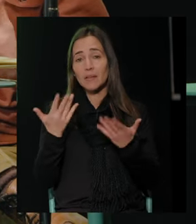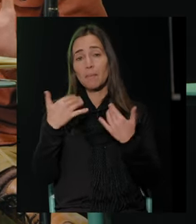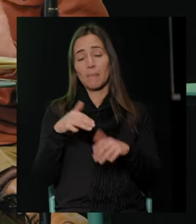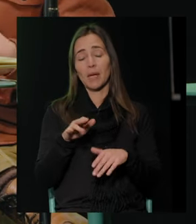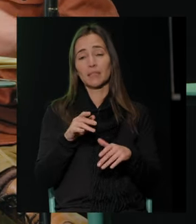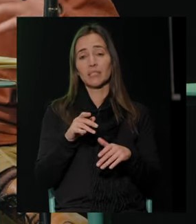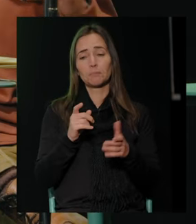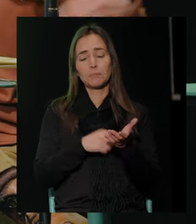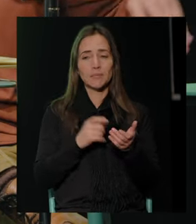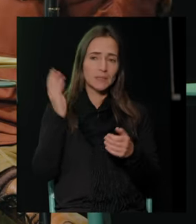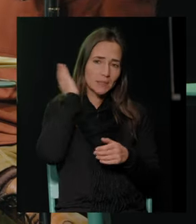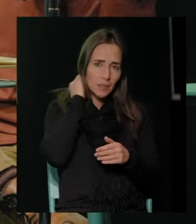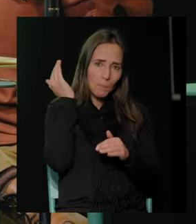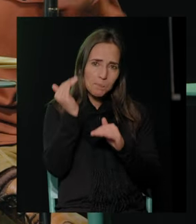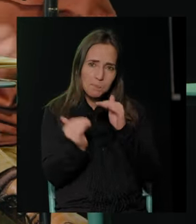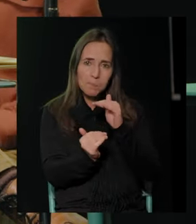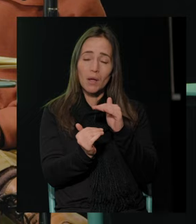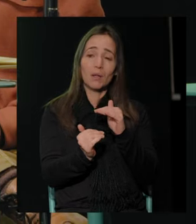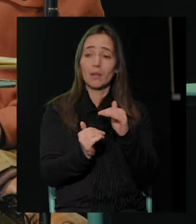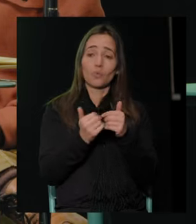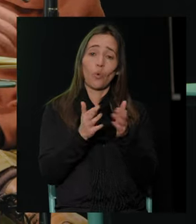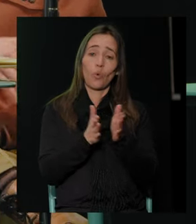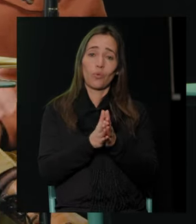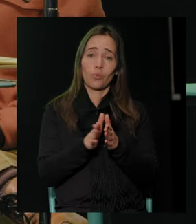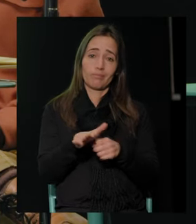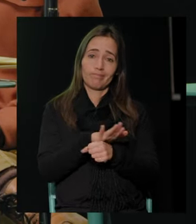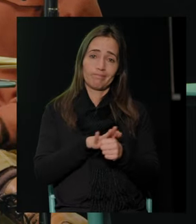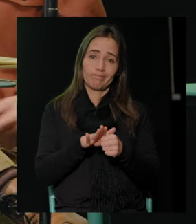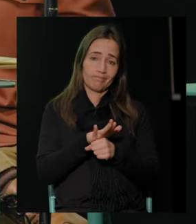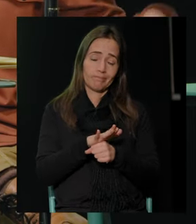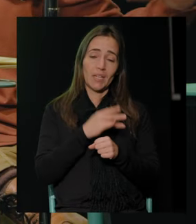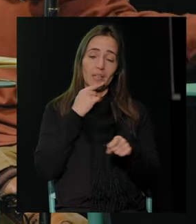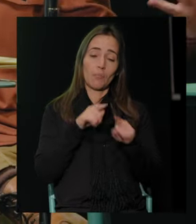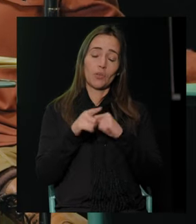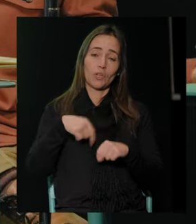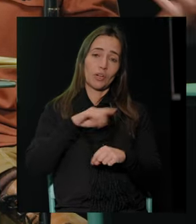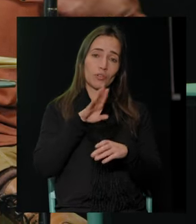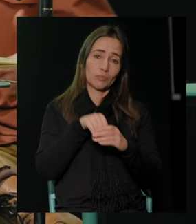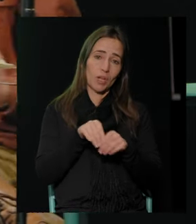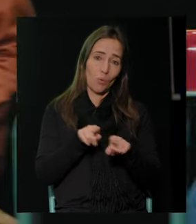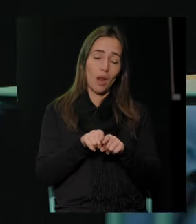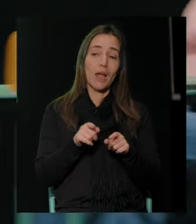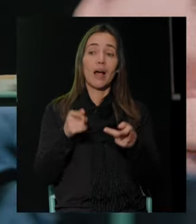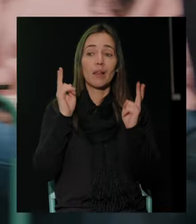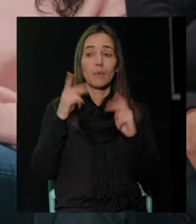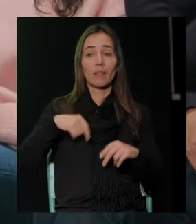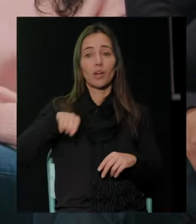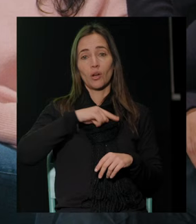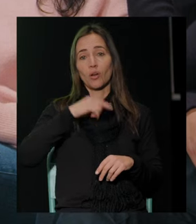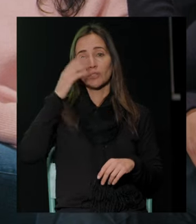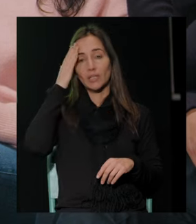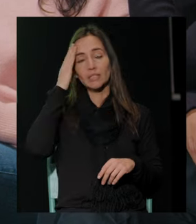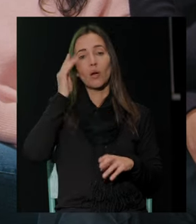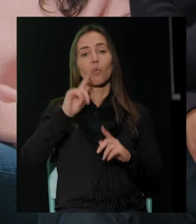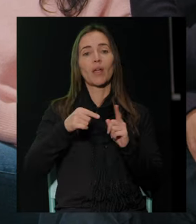necessidade de uma espécie de subserviência que depois aplica-se a todos os níveis e até nas políticas que são desenvolvidas. Portanto, a liberdade, como nós a entendemos, é